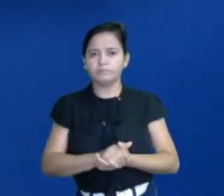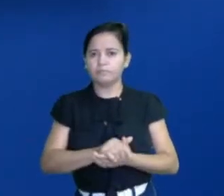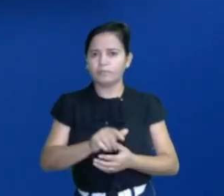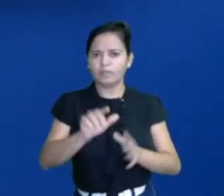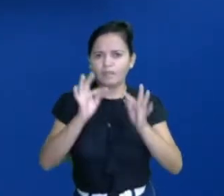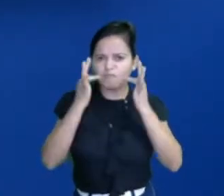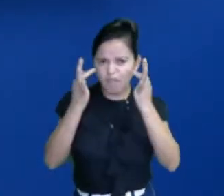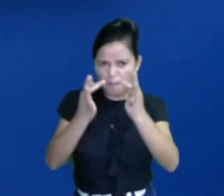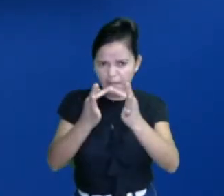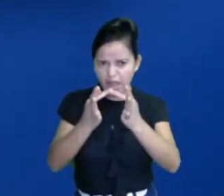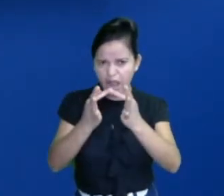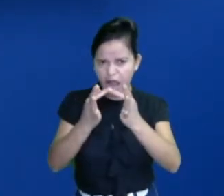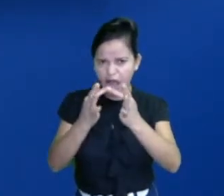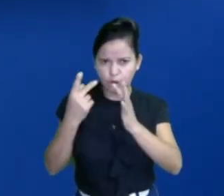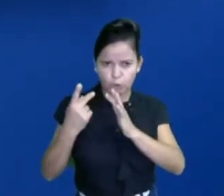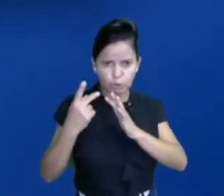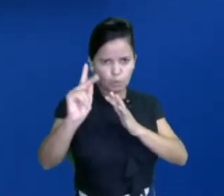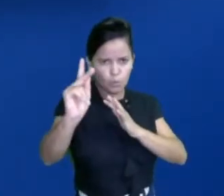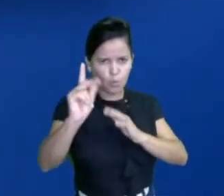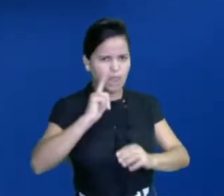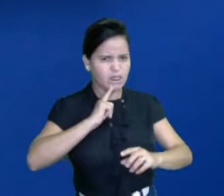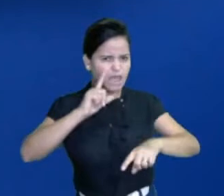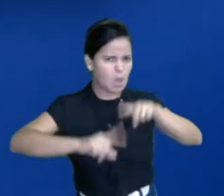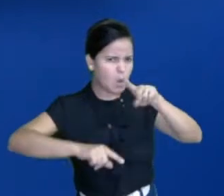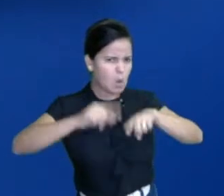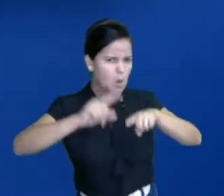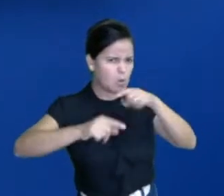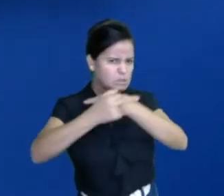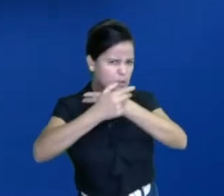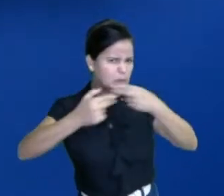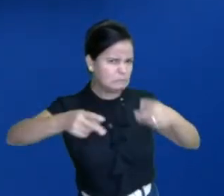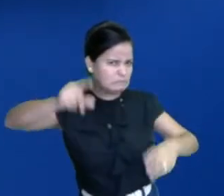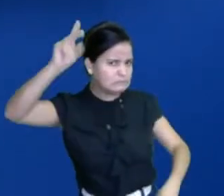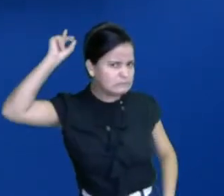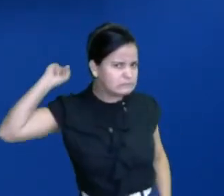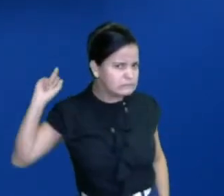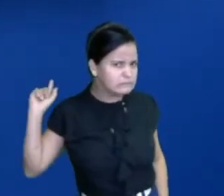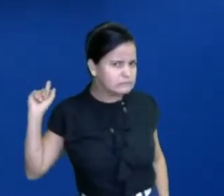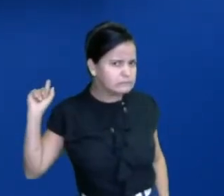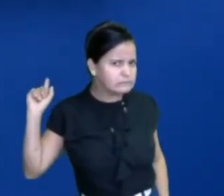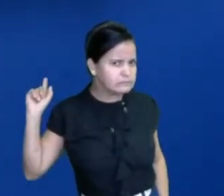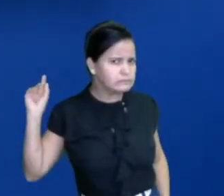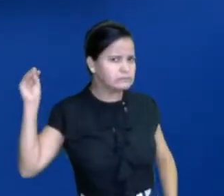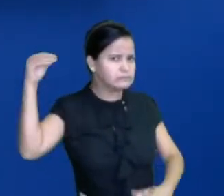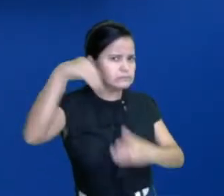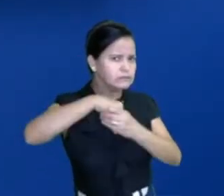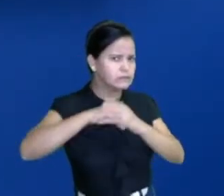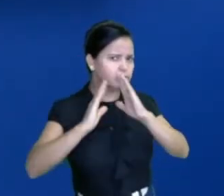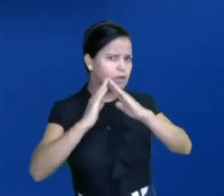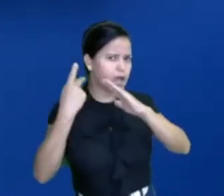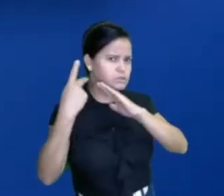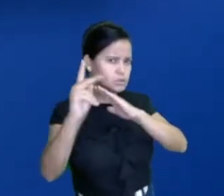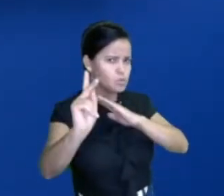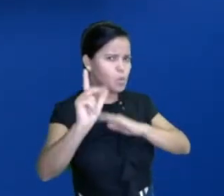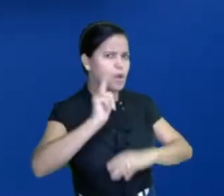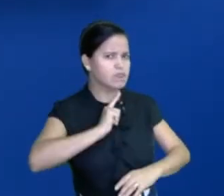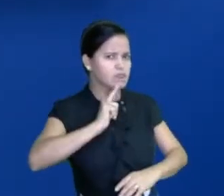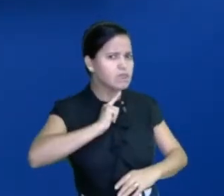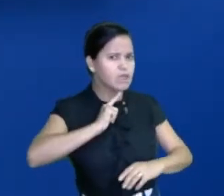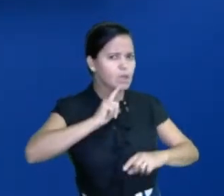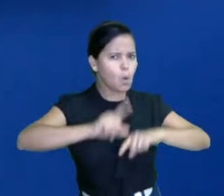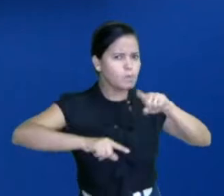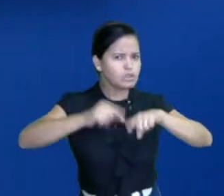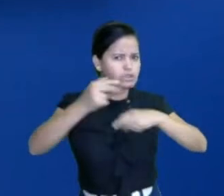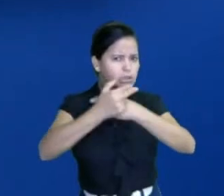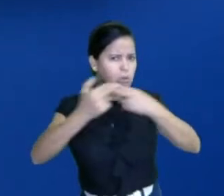algum objeto antigo que serve como recordação de seus antepassados? Dentro da sua casa, existe algum objeto